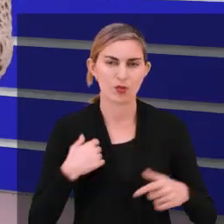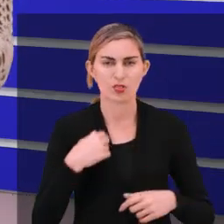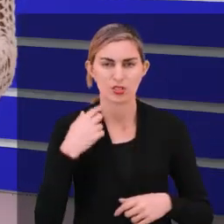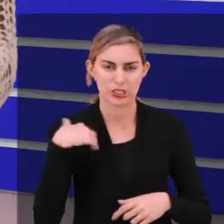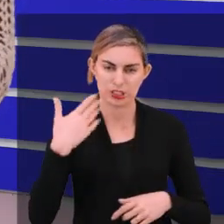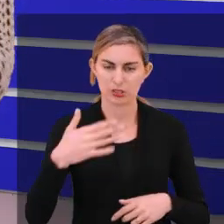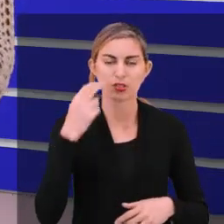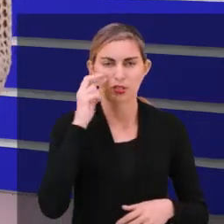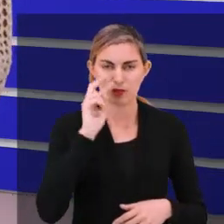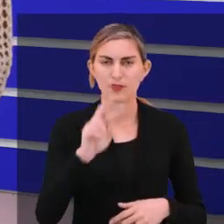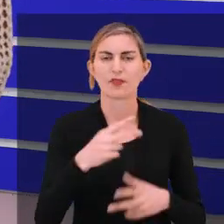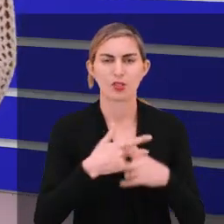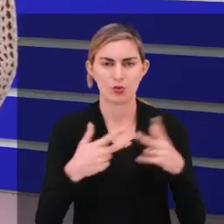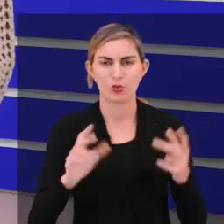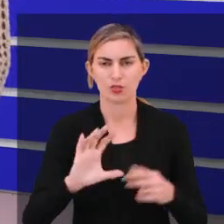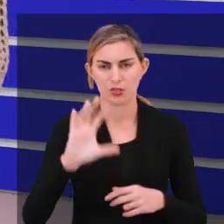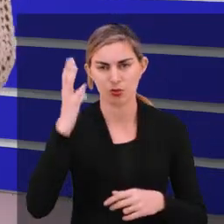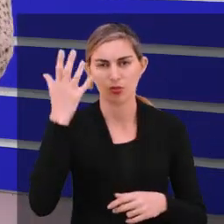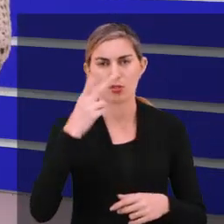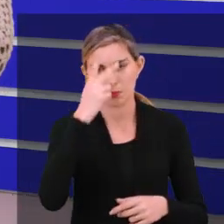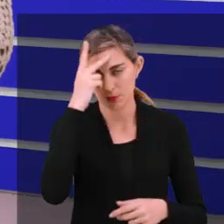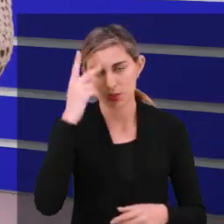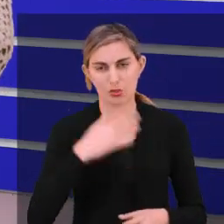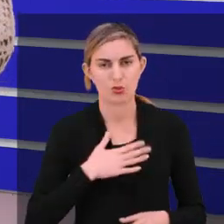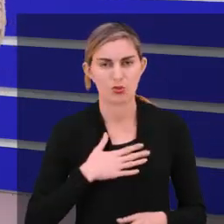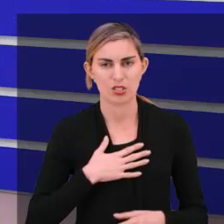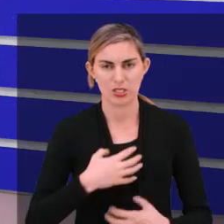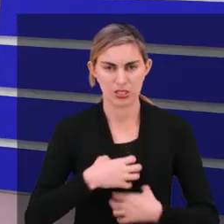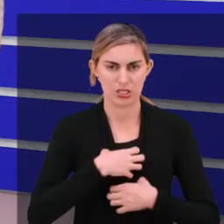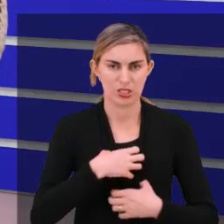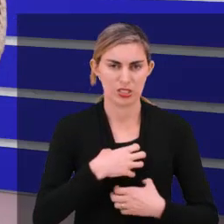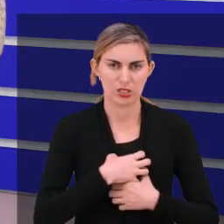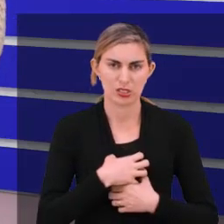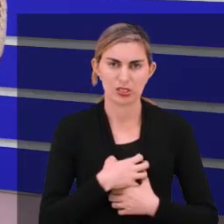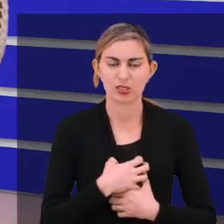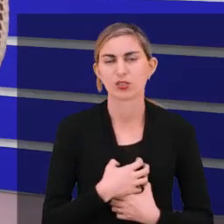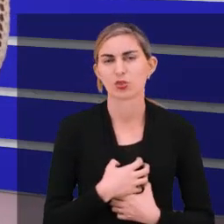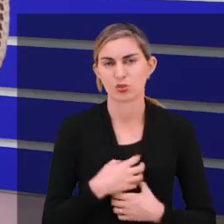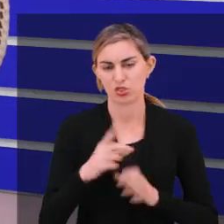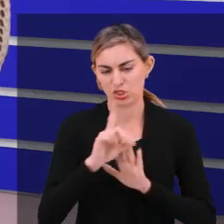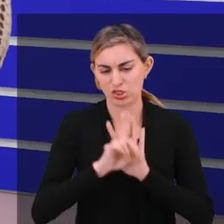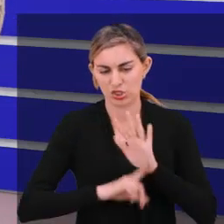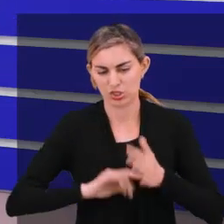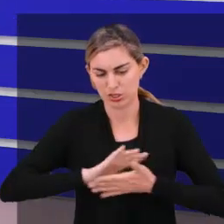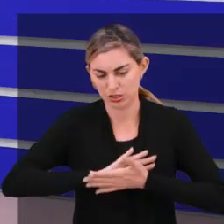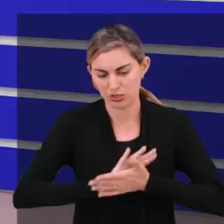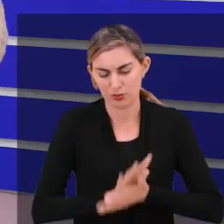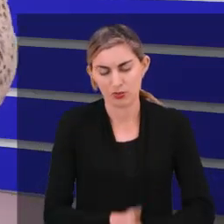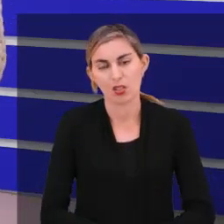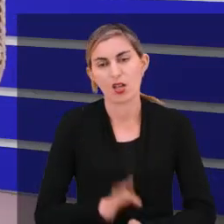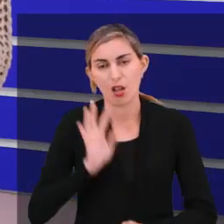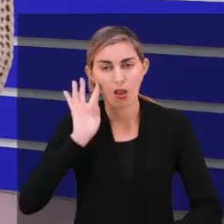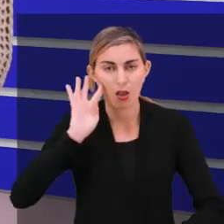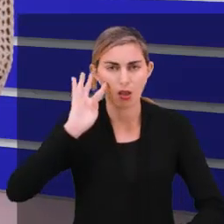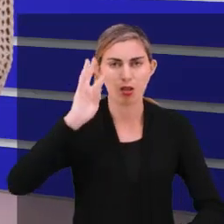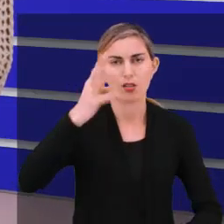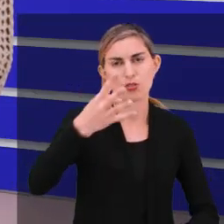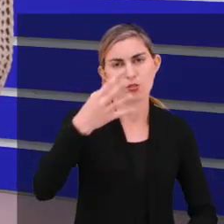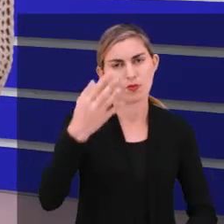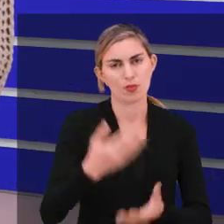dias a gente vai ver algo acontecendo, porque a pessoa está se sentindo tão usurpada do seu direito que